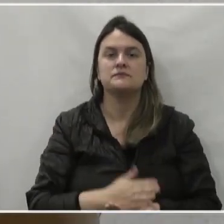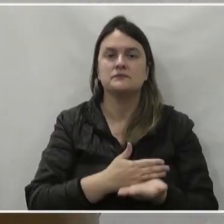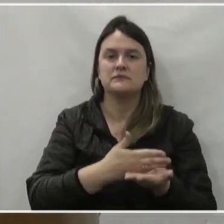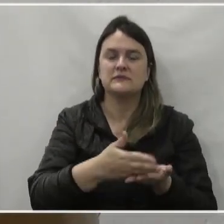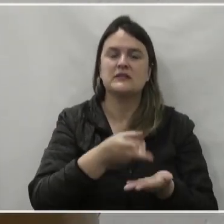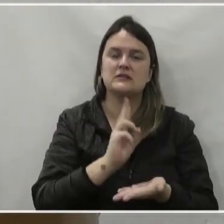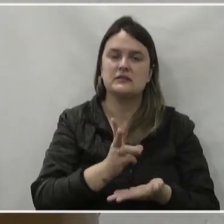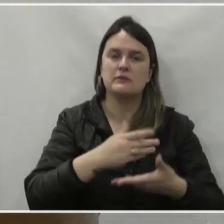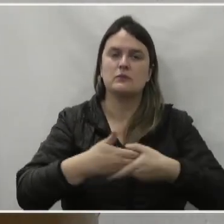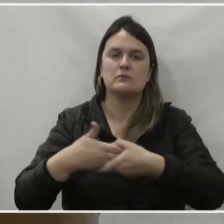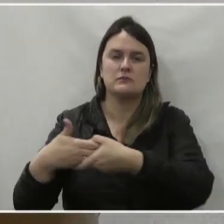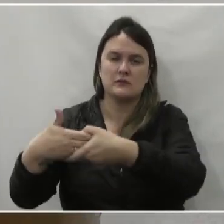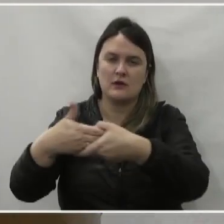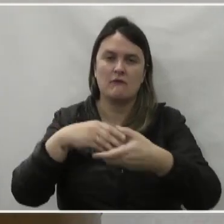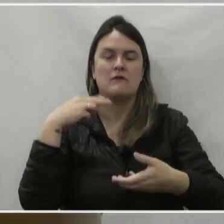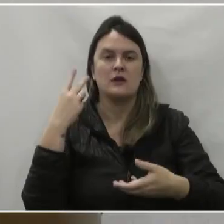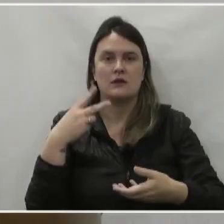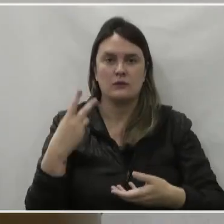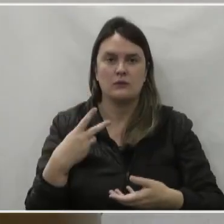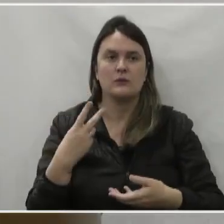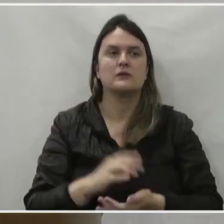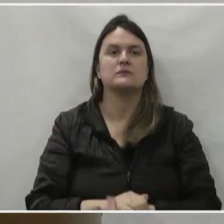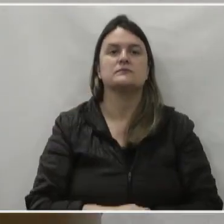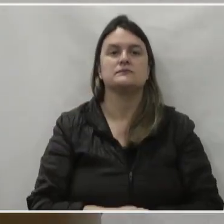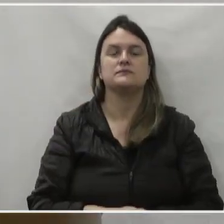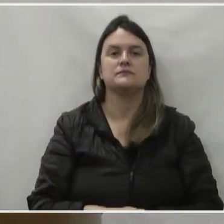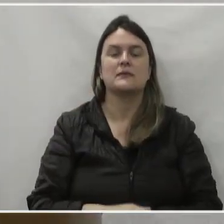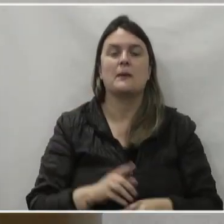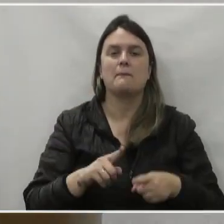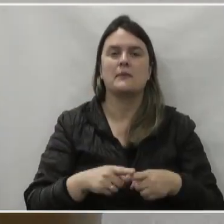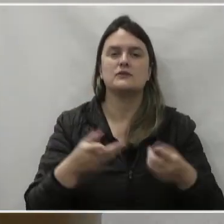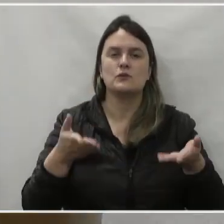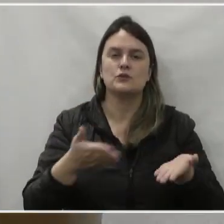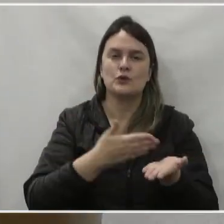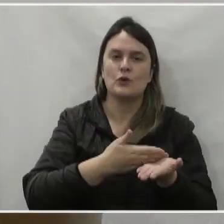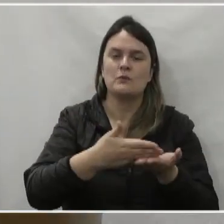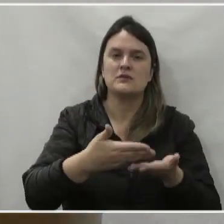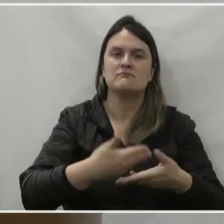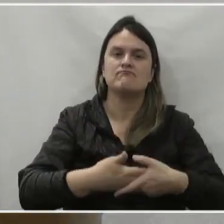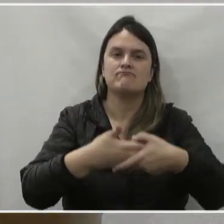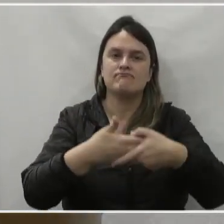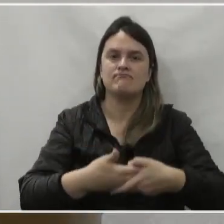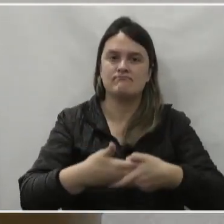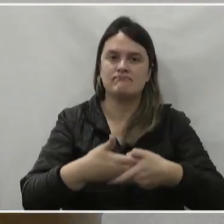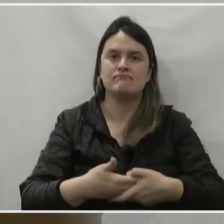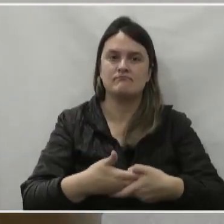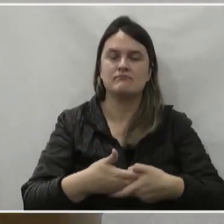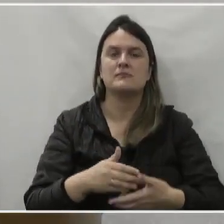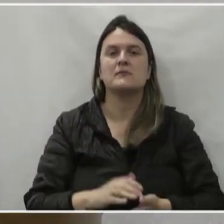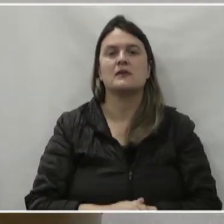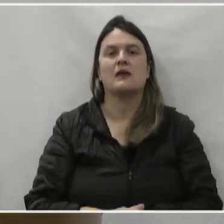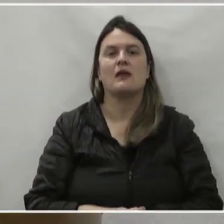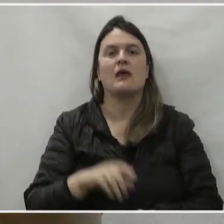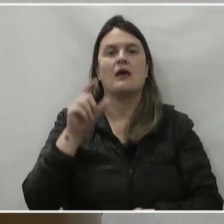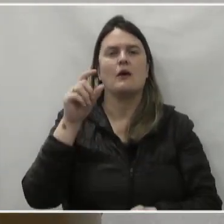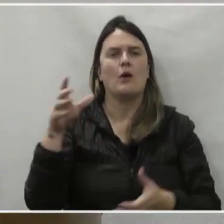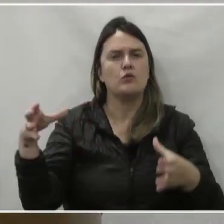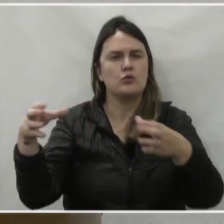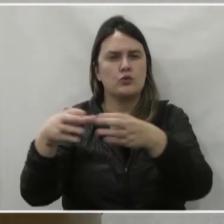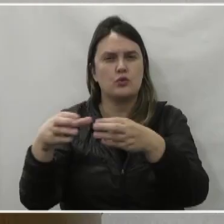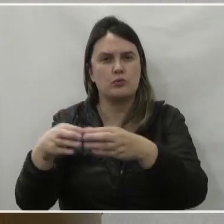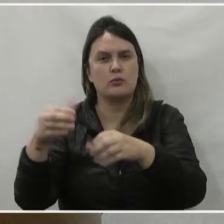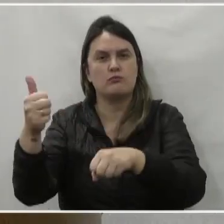sempre cumprimento os colegas vereadores, mas hoje eu vou iniciar cumprimentando aquelas e